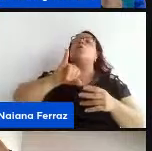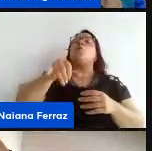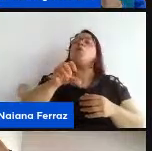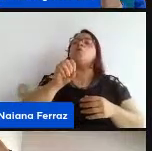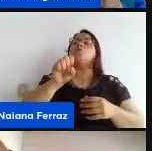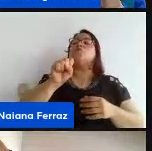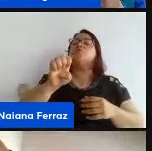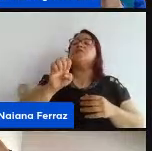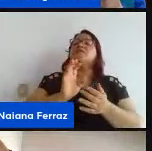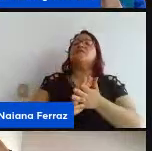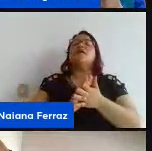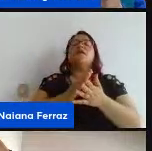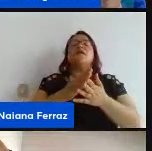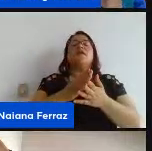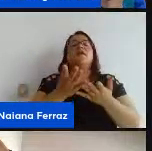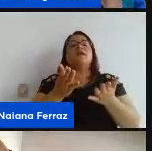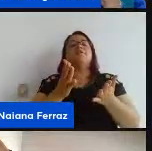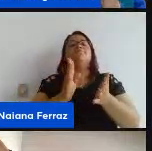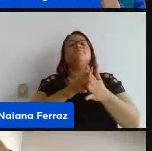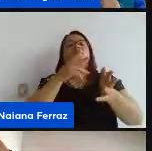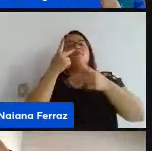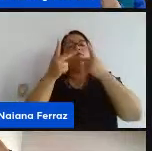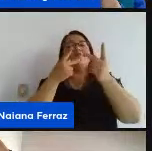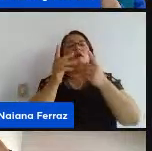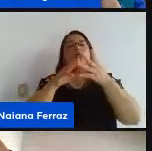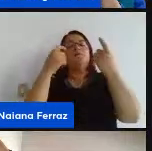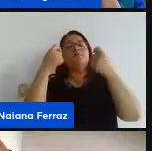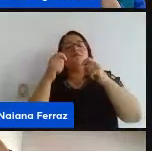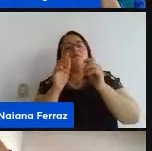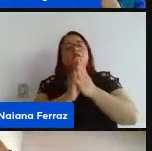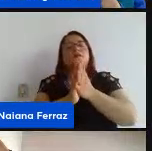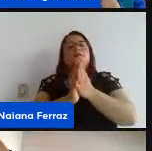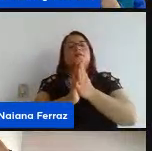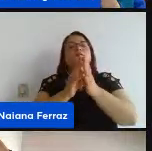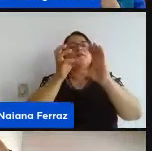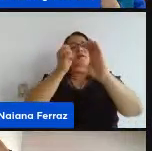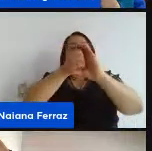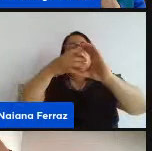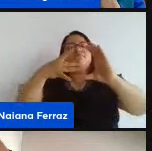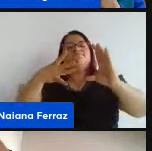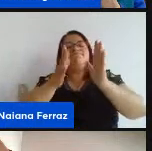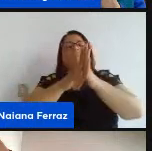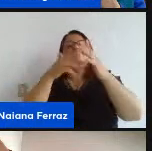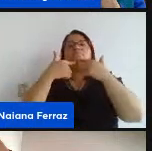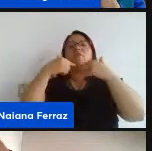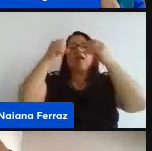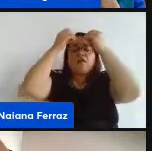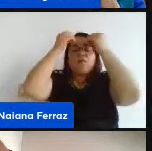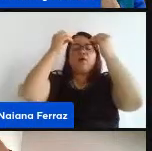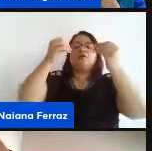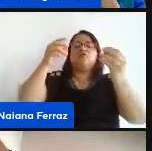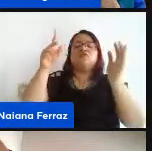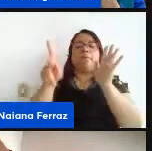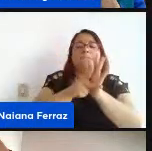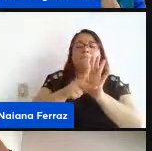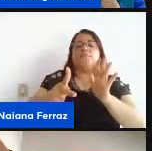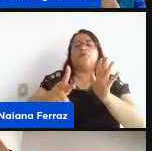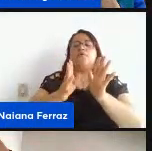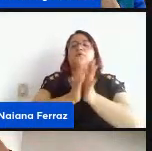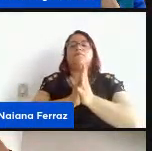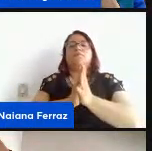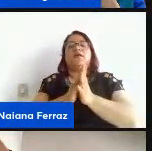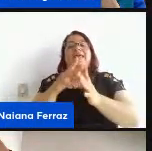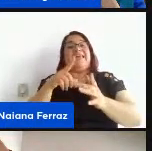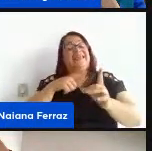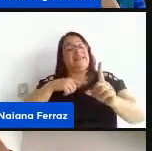para certos aspectos expressivos, estilísticos da linguagem, e esses aspectos têm algum impacto